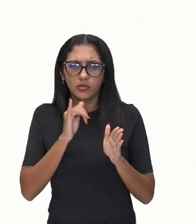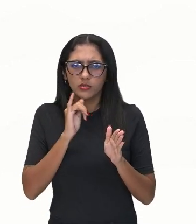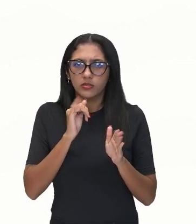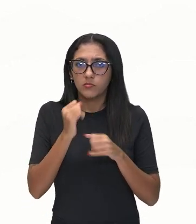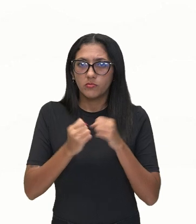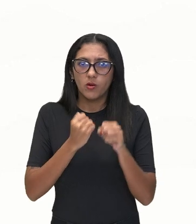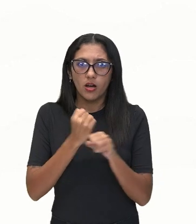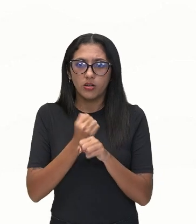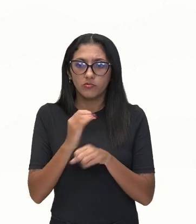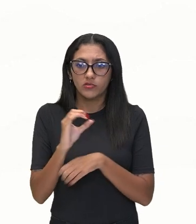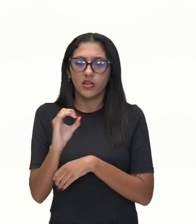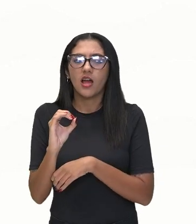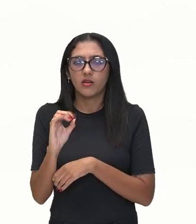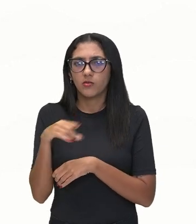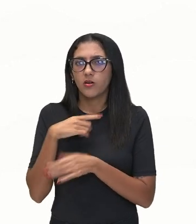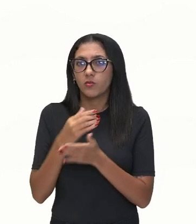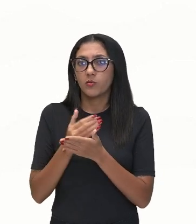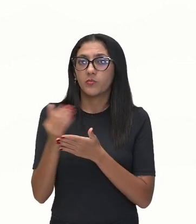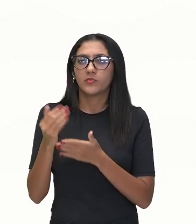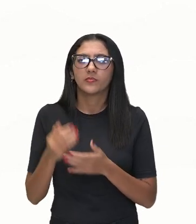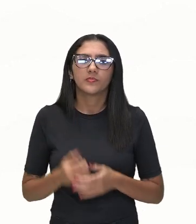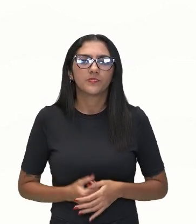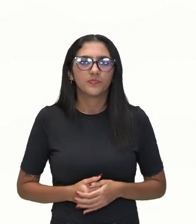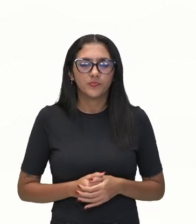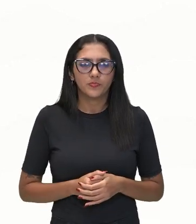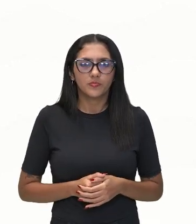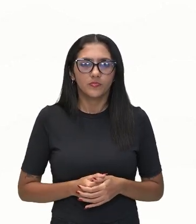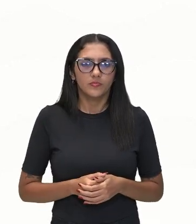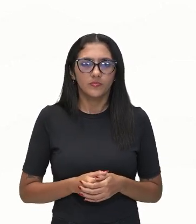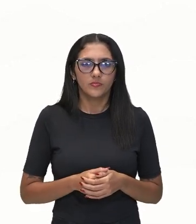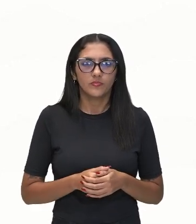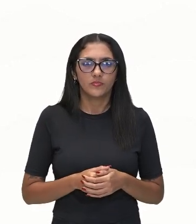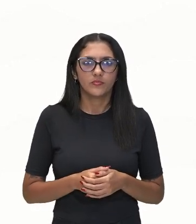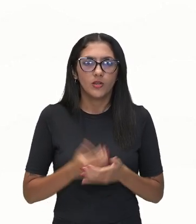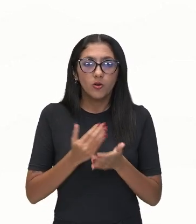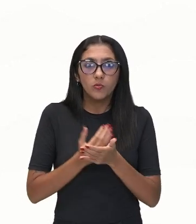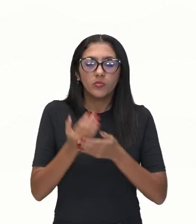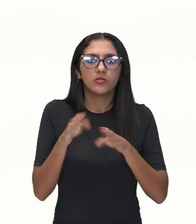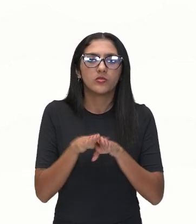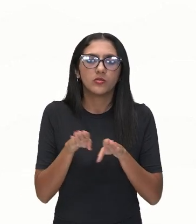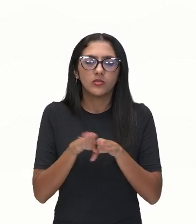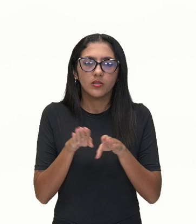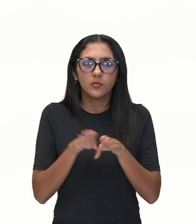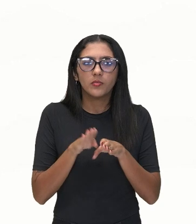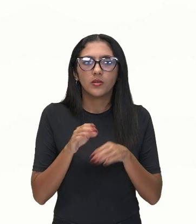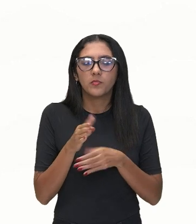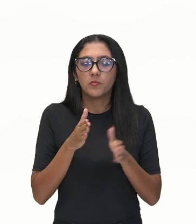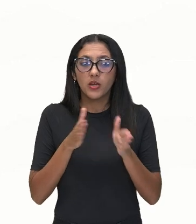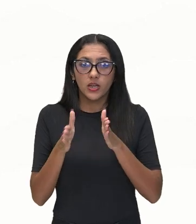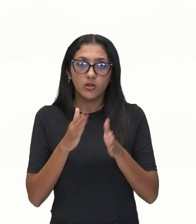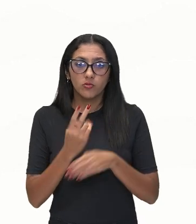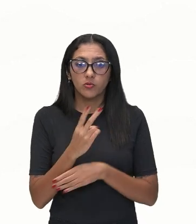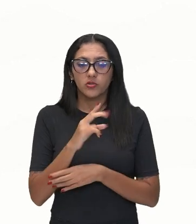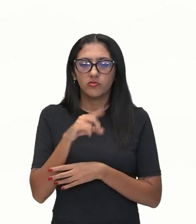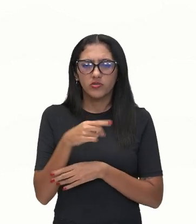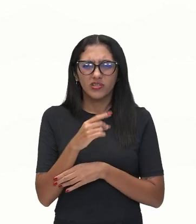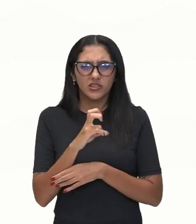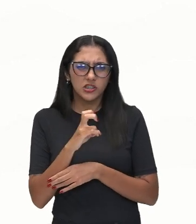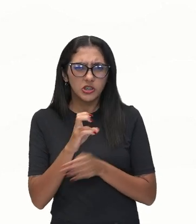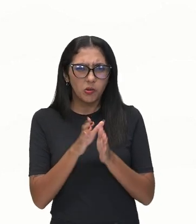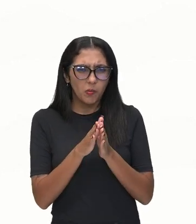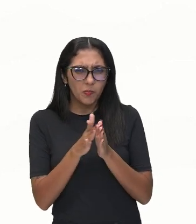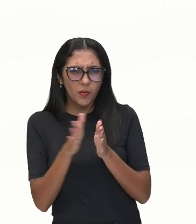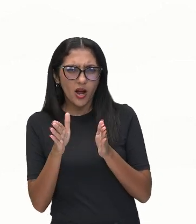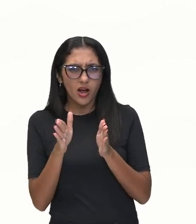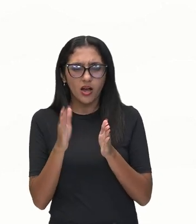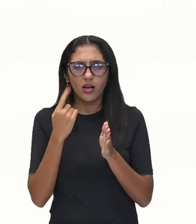E aí o aumento da concentração de oxigênio ocorreu aqui nesse período, tá? E